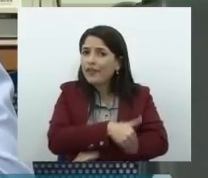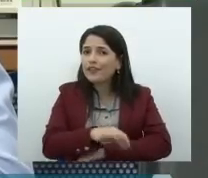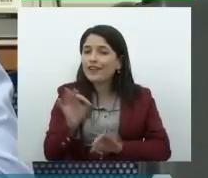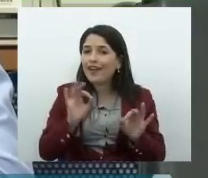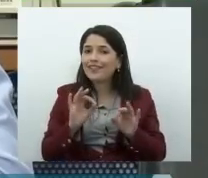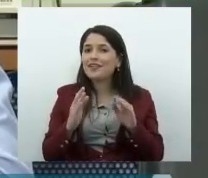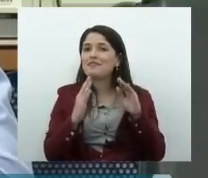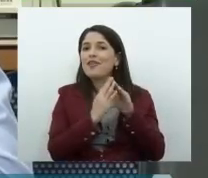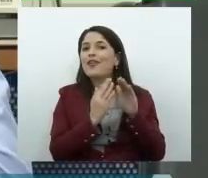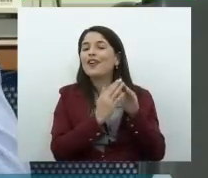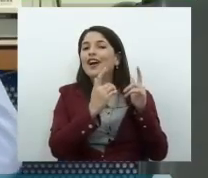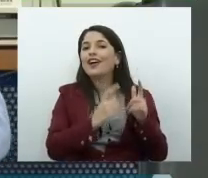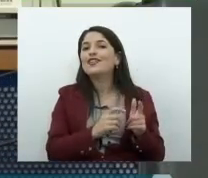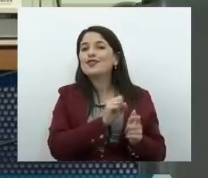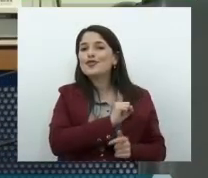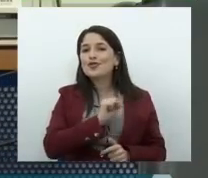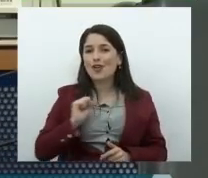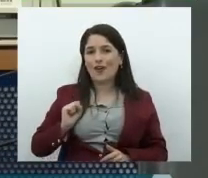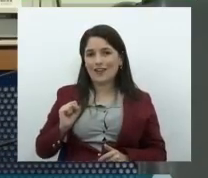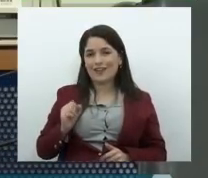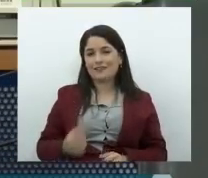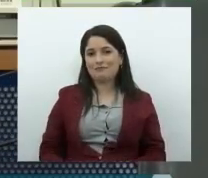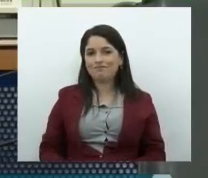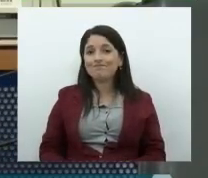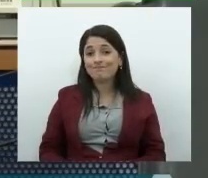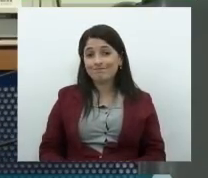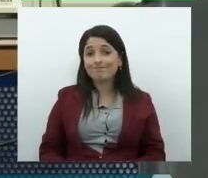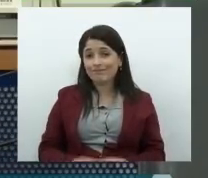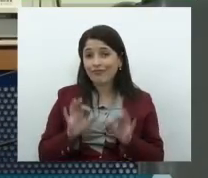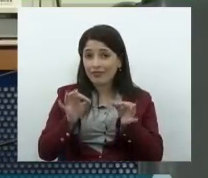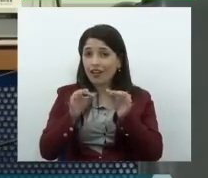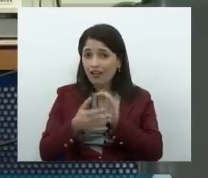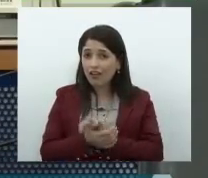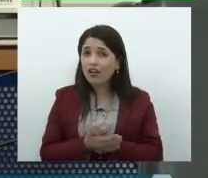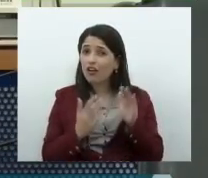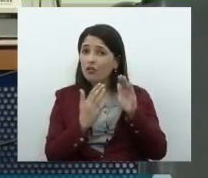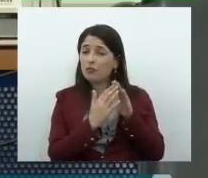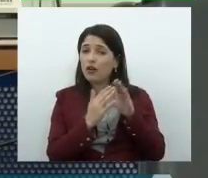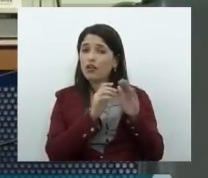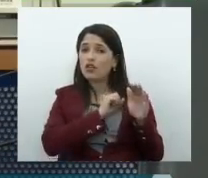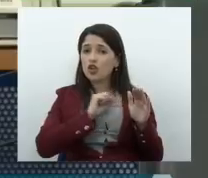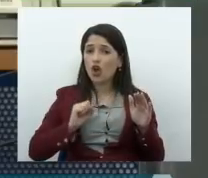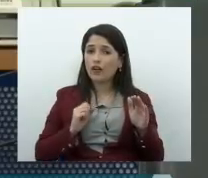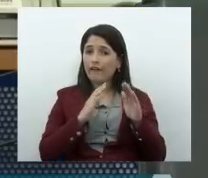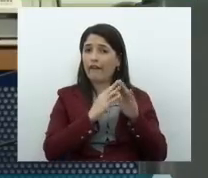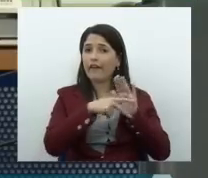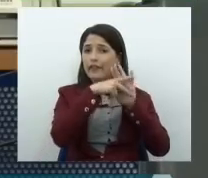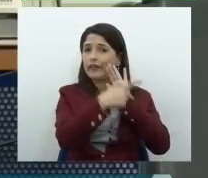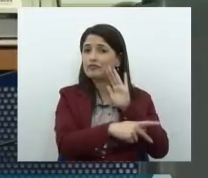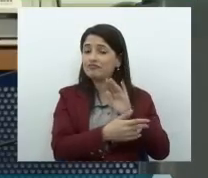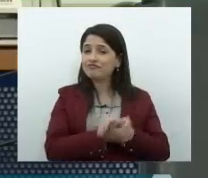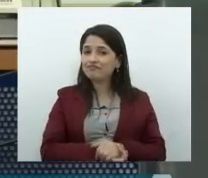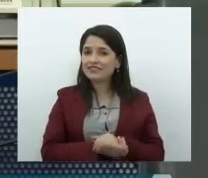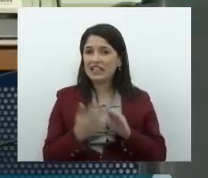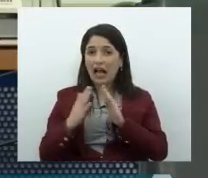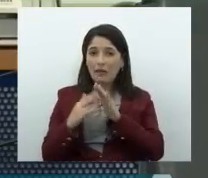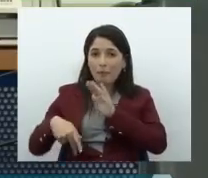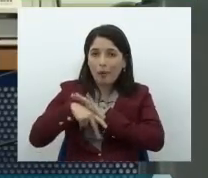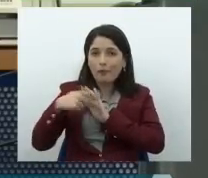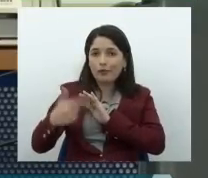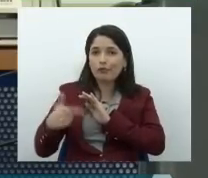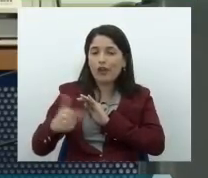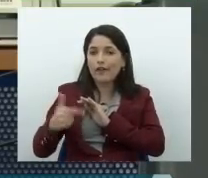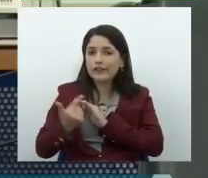casa da sogra. É importante dizer, candidato, que a lista